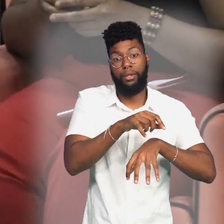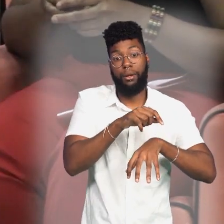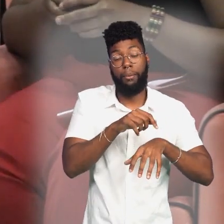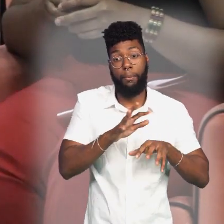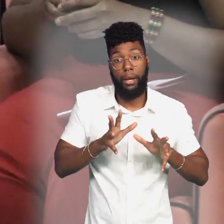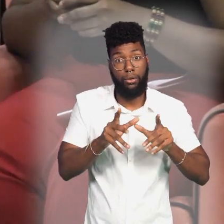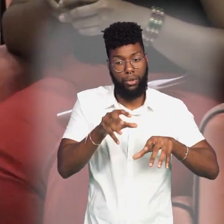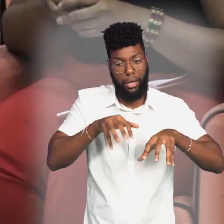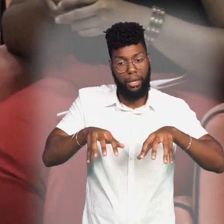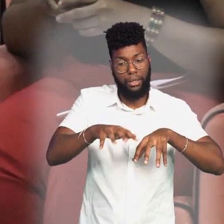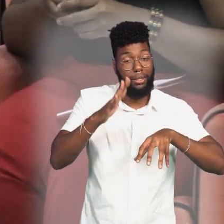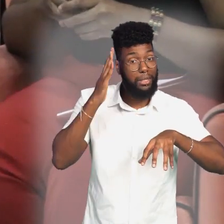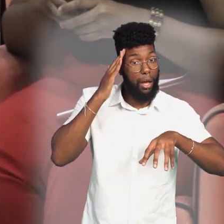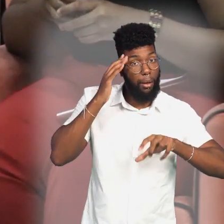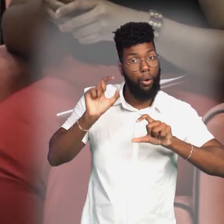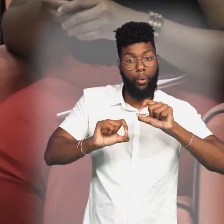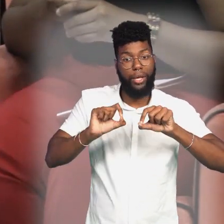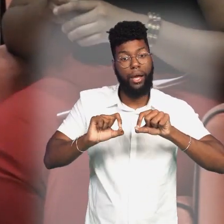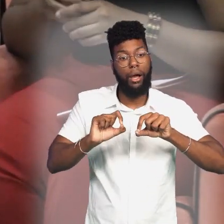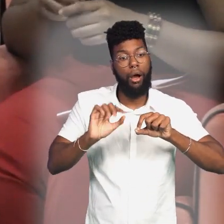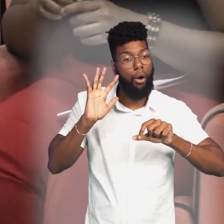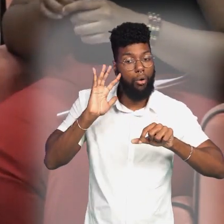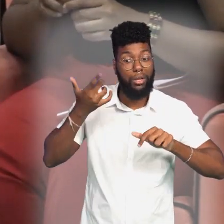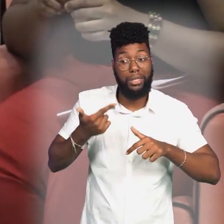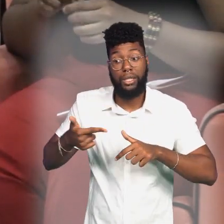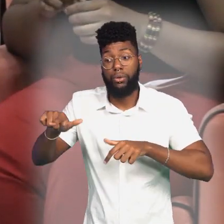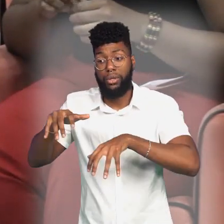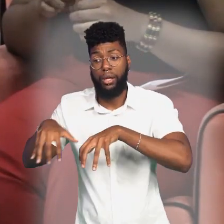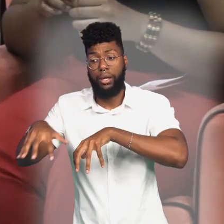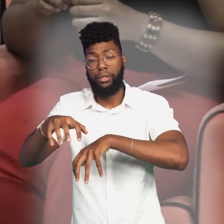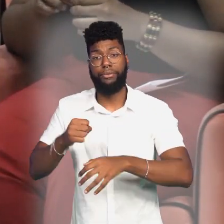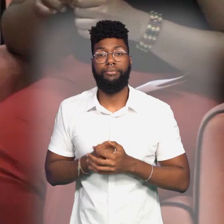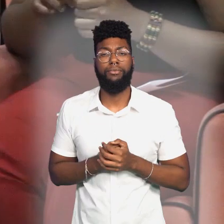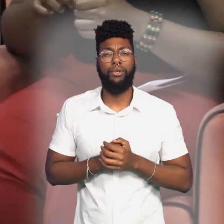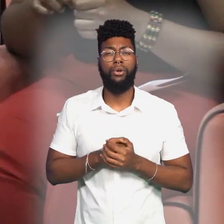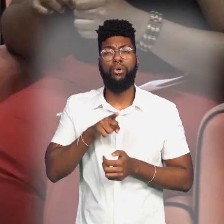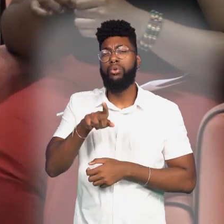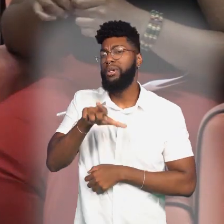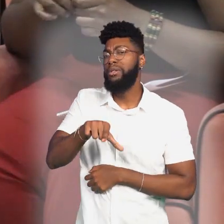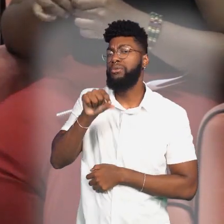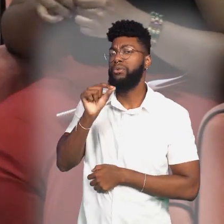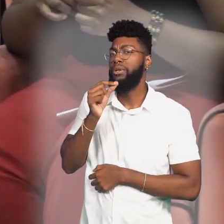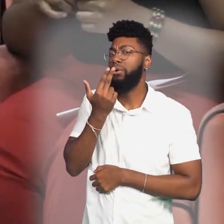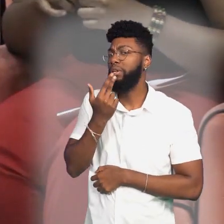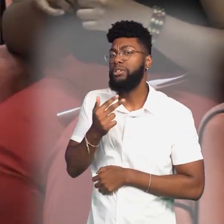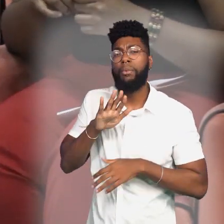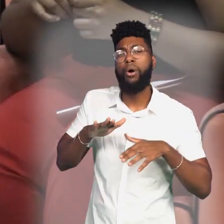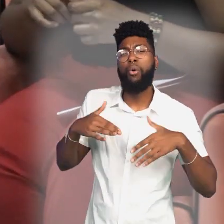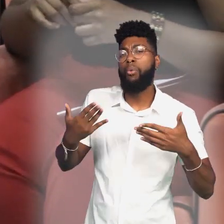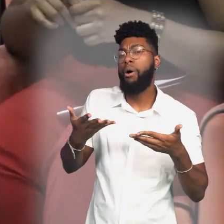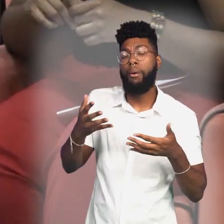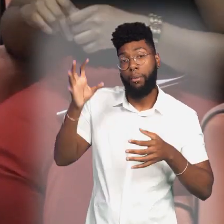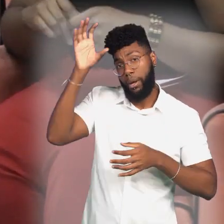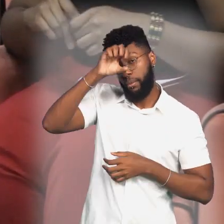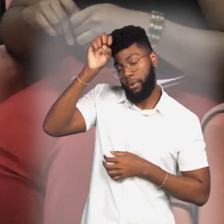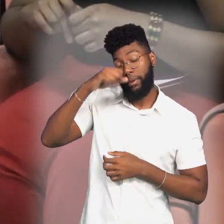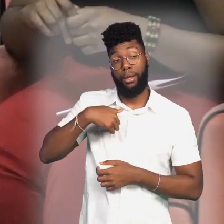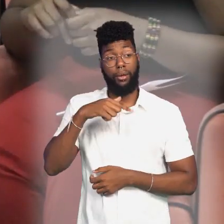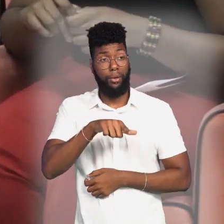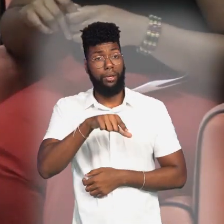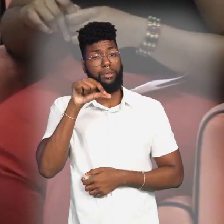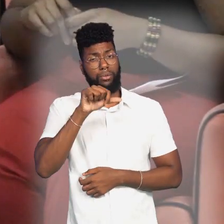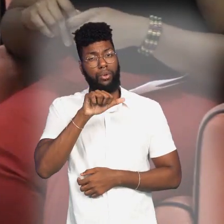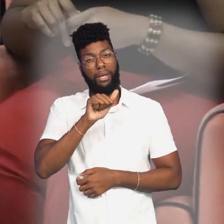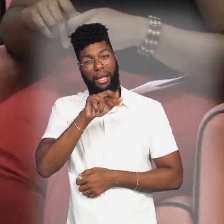em outra região. Voltando à questão do idioma, qual o idioma que tu escolheu? Eu escolhi árabe, para poder dominar bem o